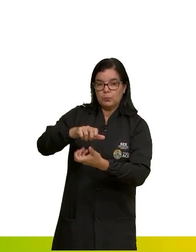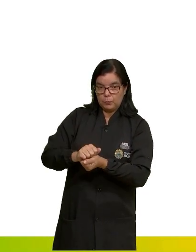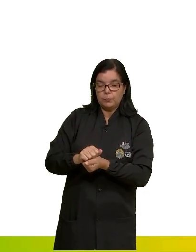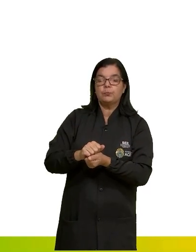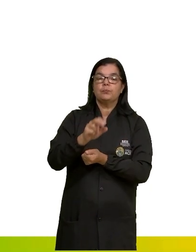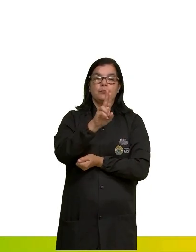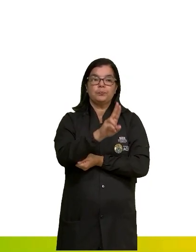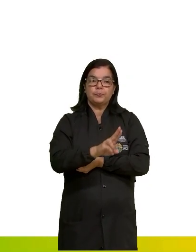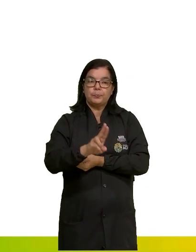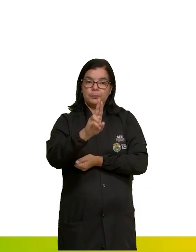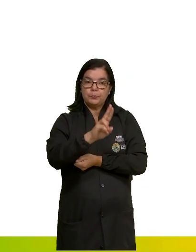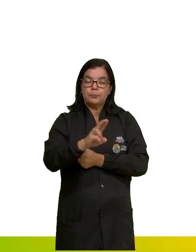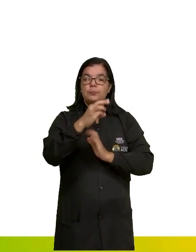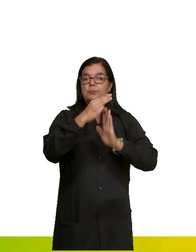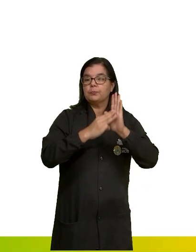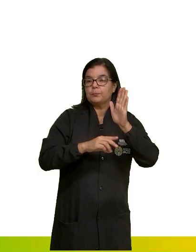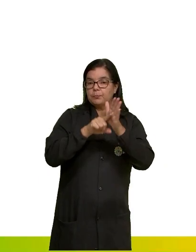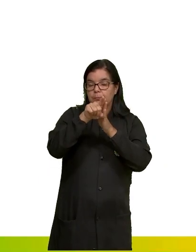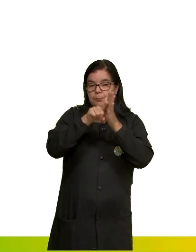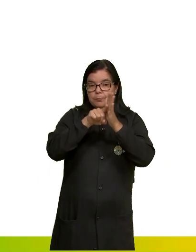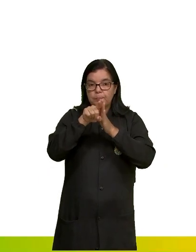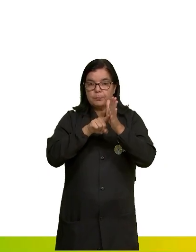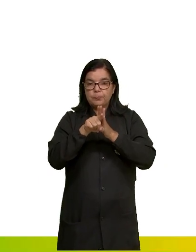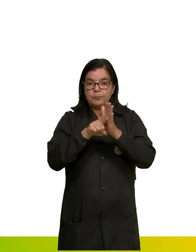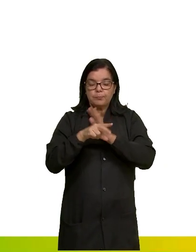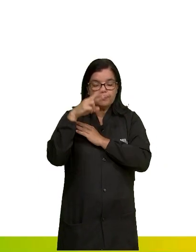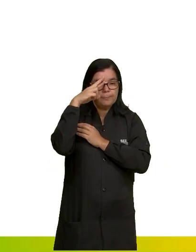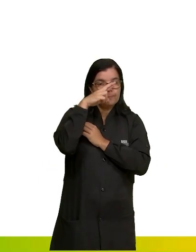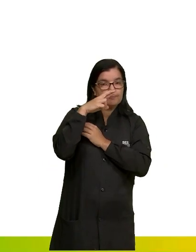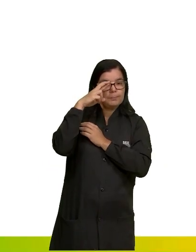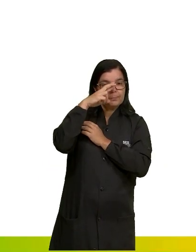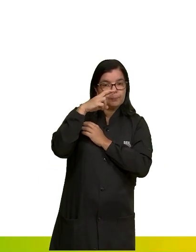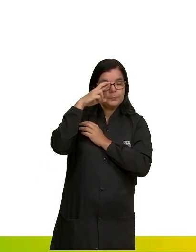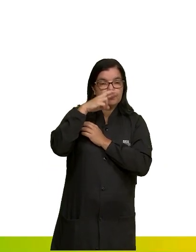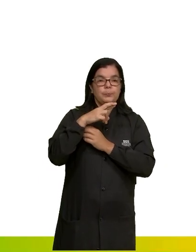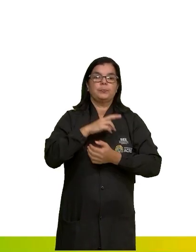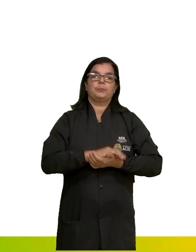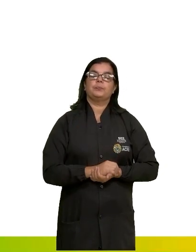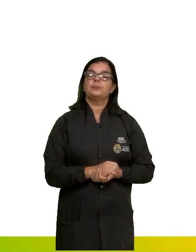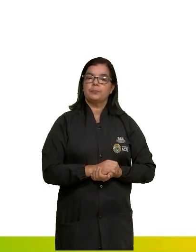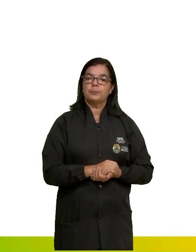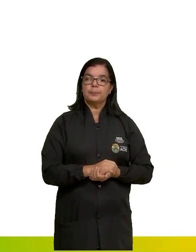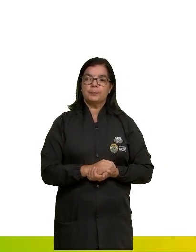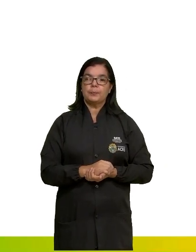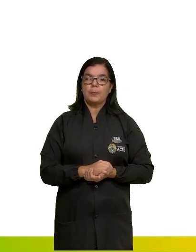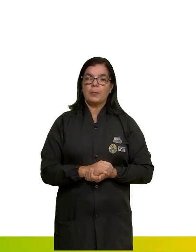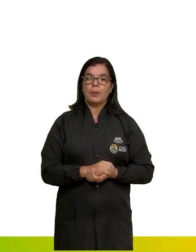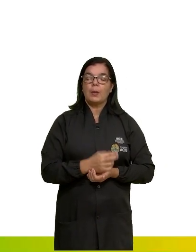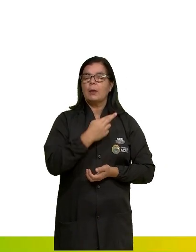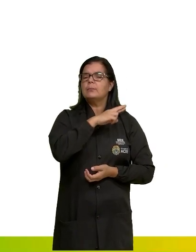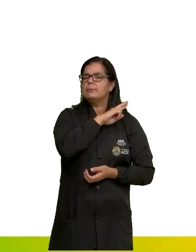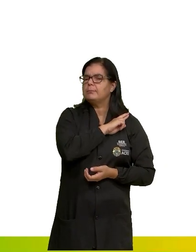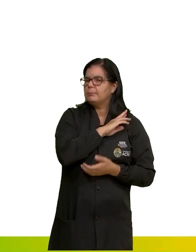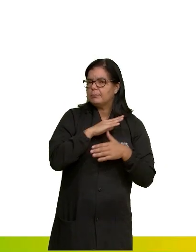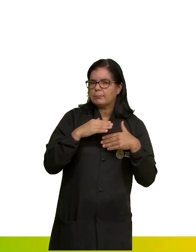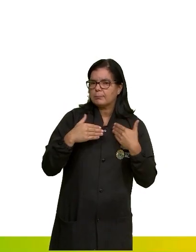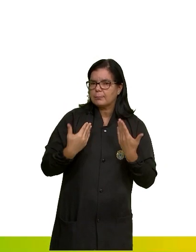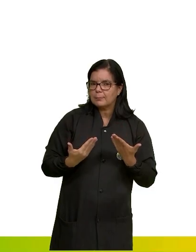cosmos, utilizando métodos científicos e observacionais. E a